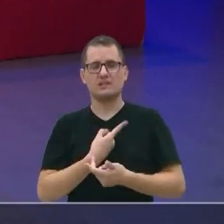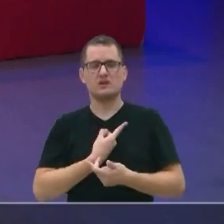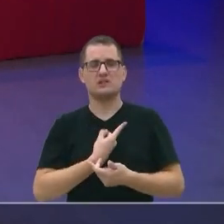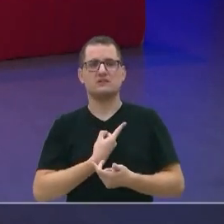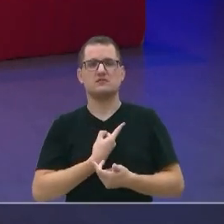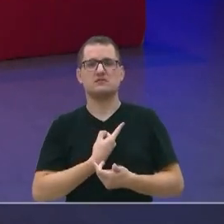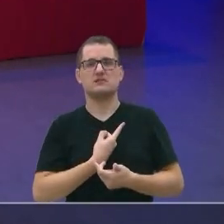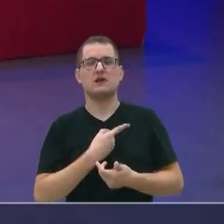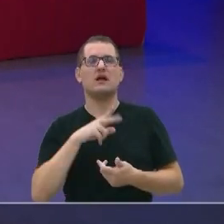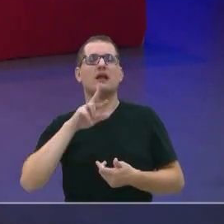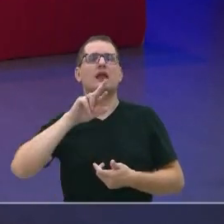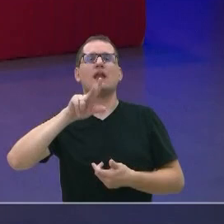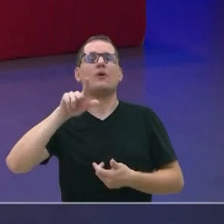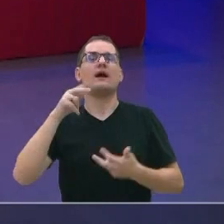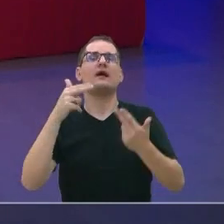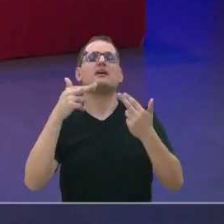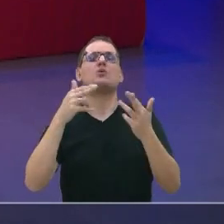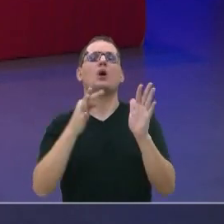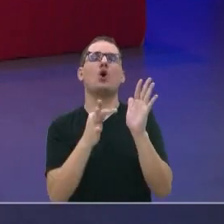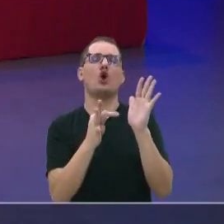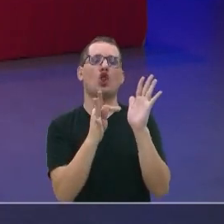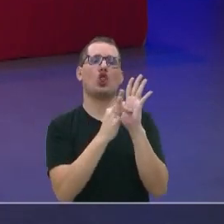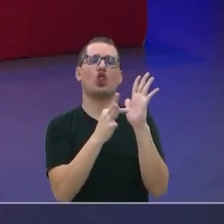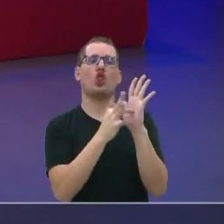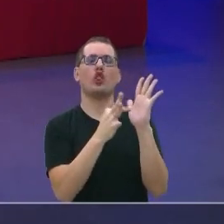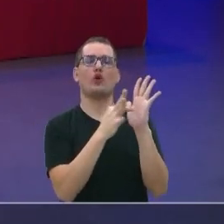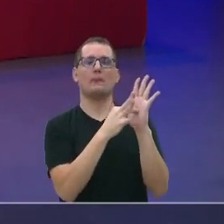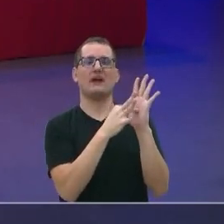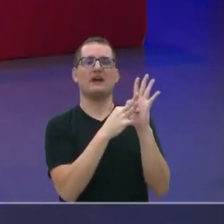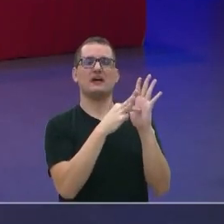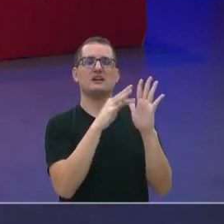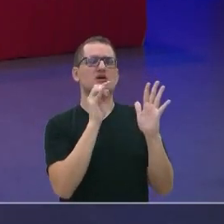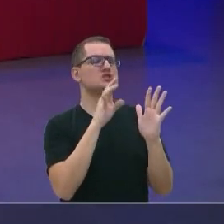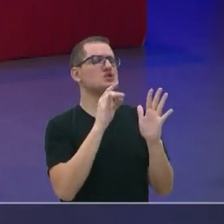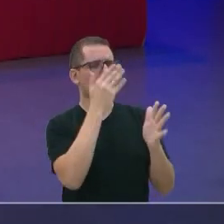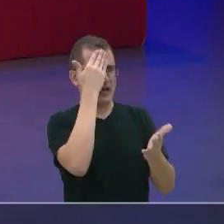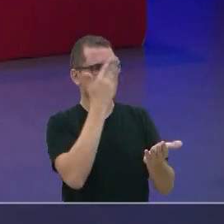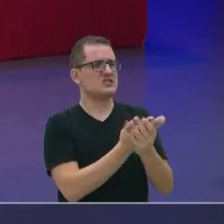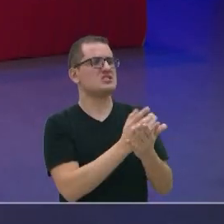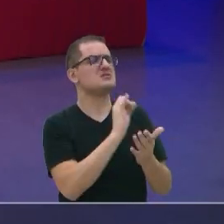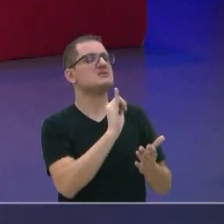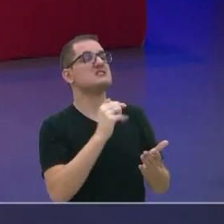de Tomé. Eu acredito se eu colocar o meu dedo